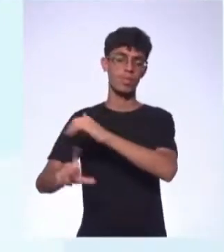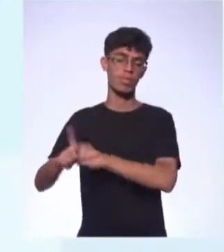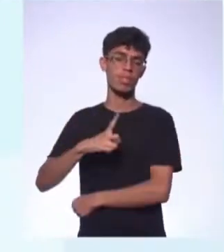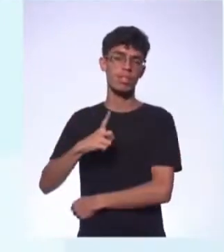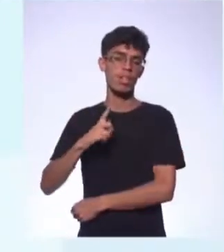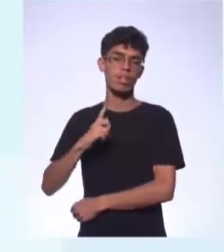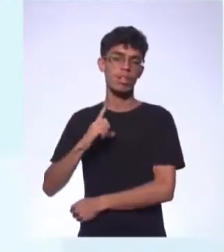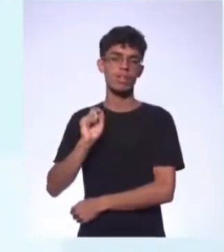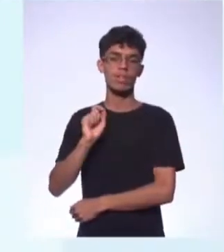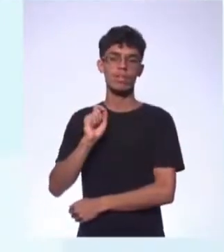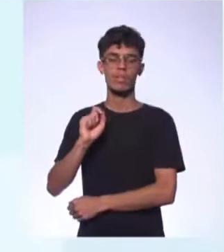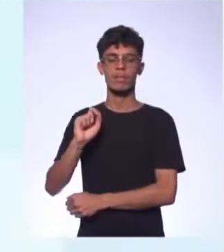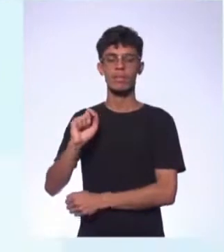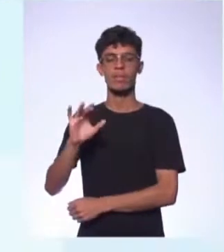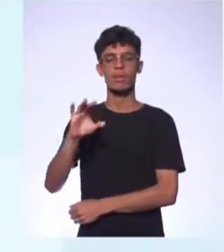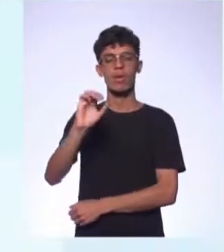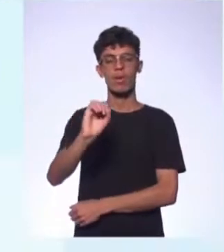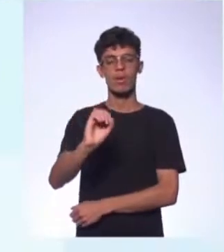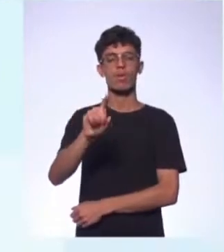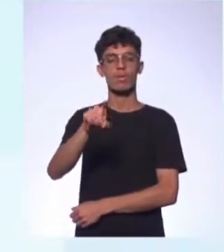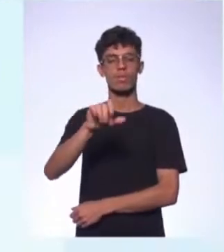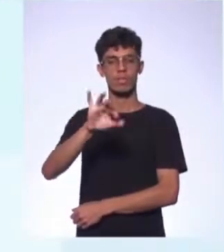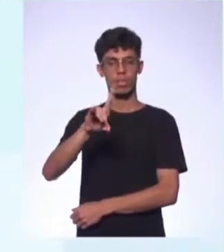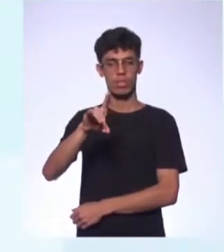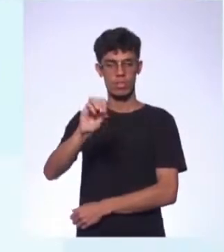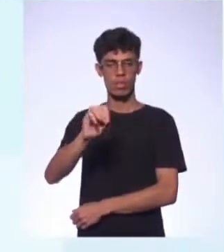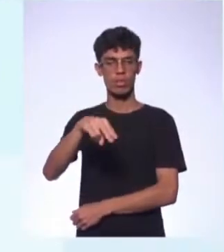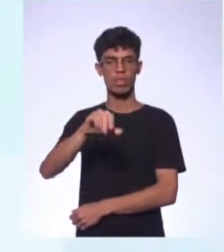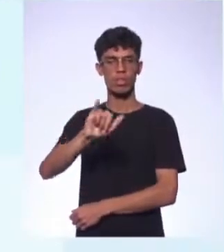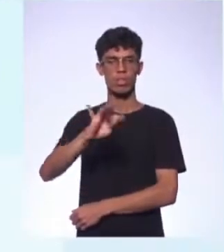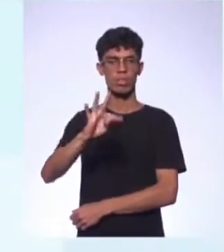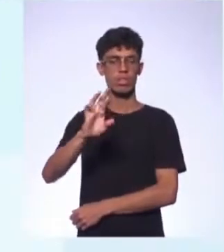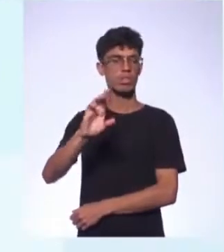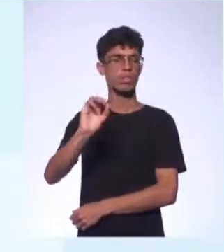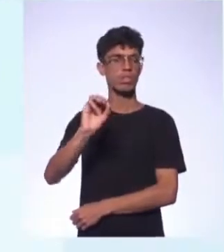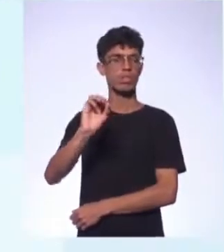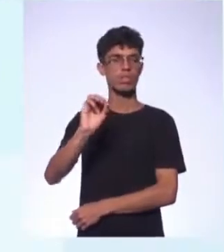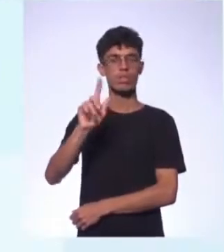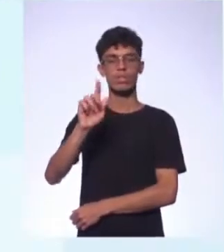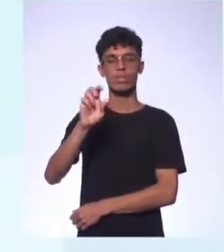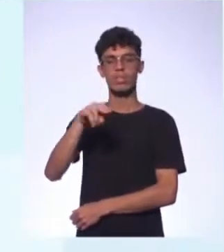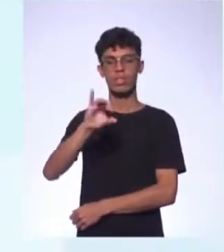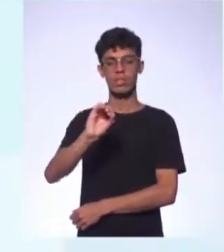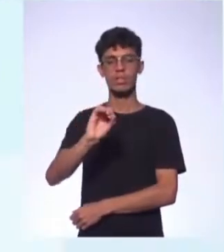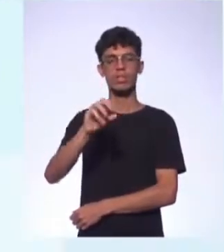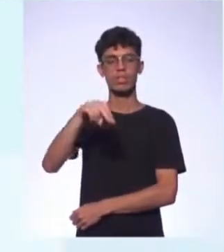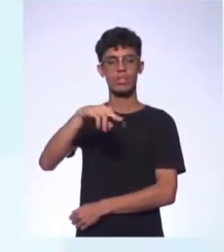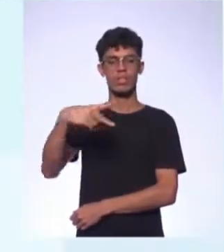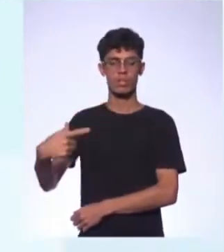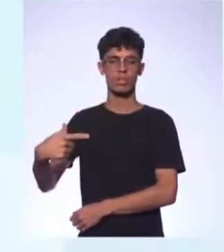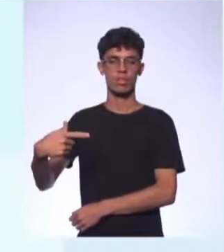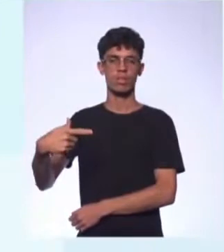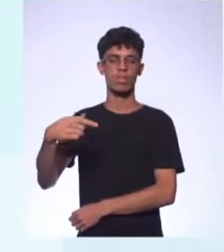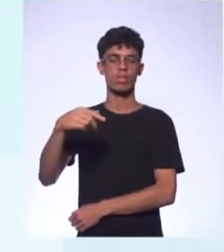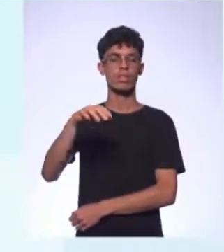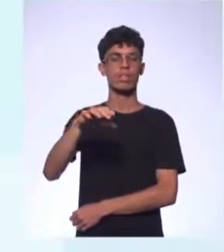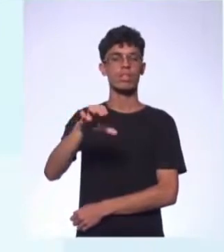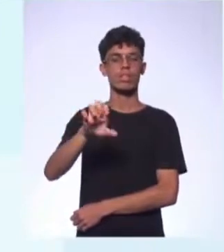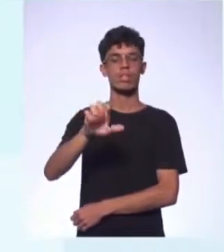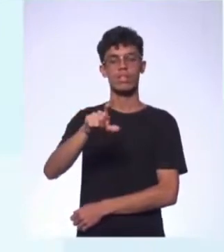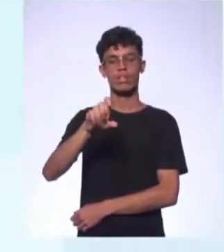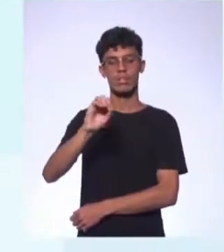lá os óxidos de nitrogênio, os óxidos de enxofre, também é um poluente primário que